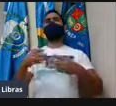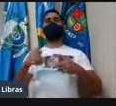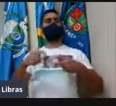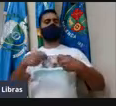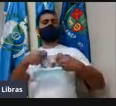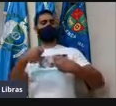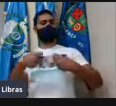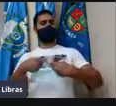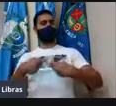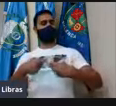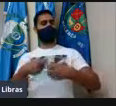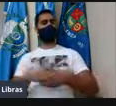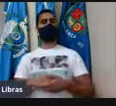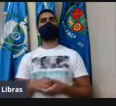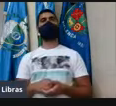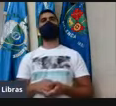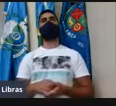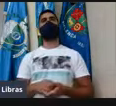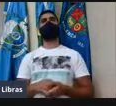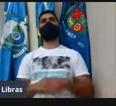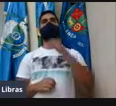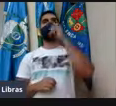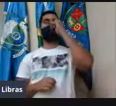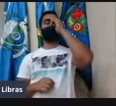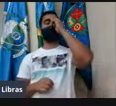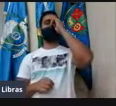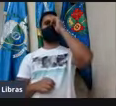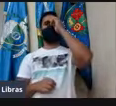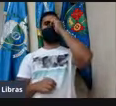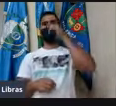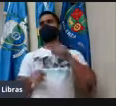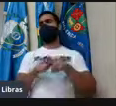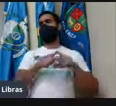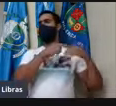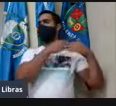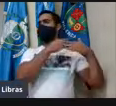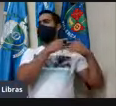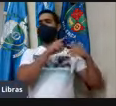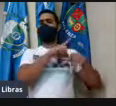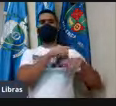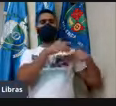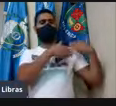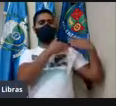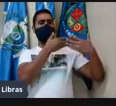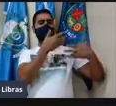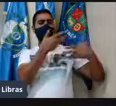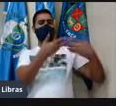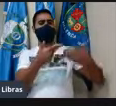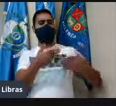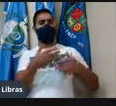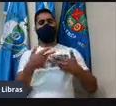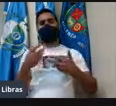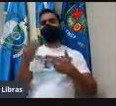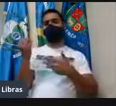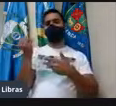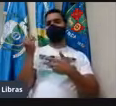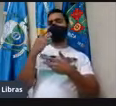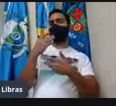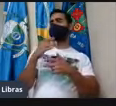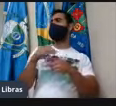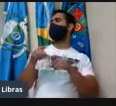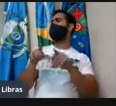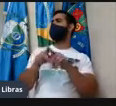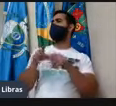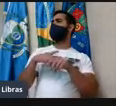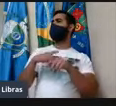Economia, e que, com o passar do tempo, elas foram se renovando e sendo cada vez